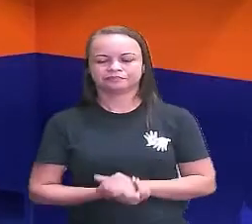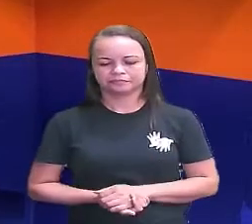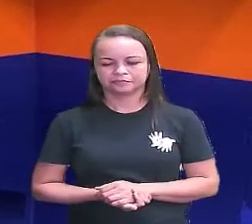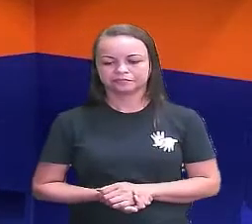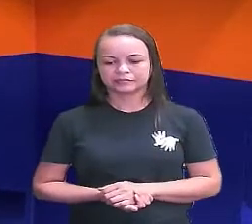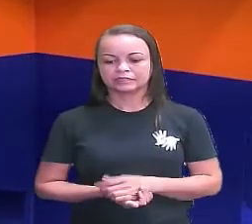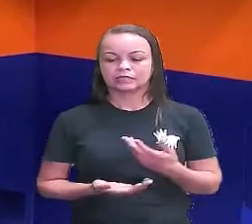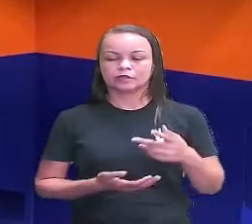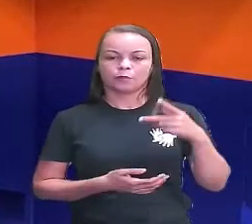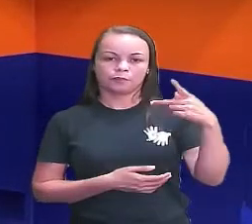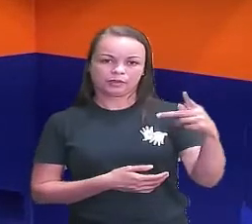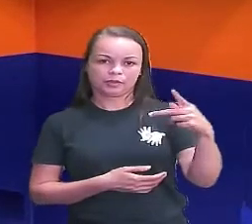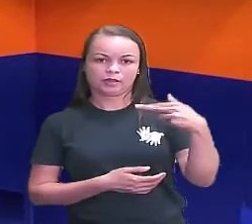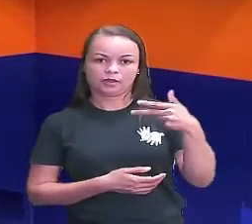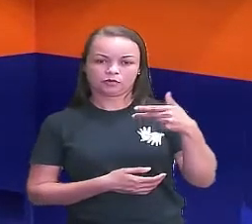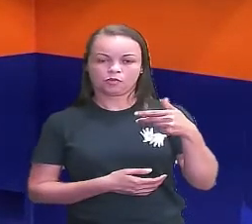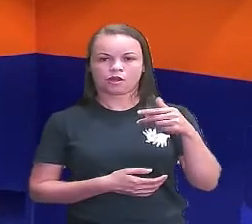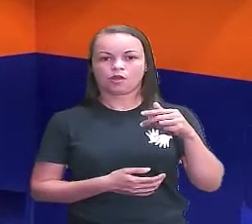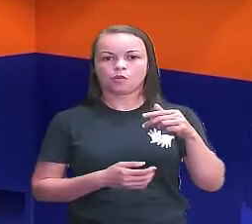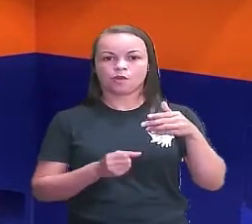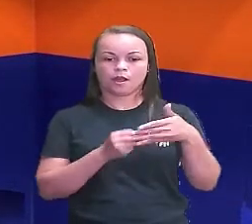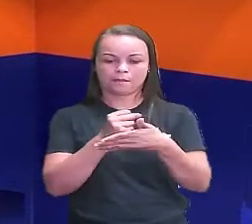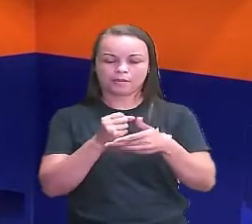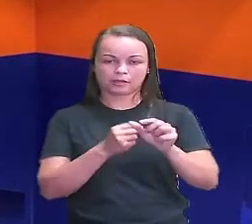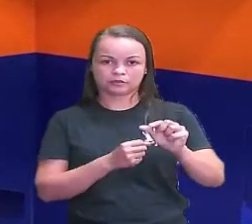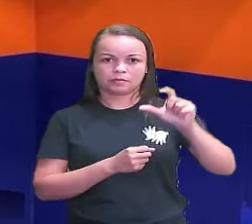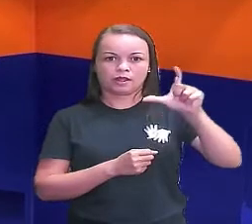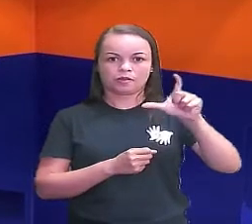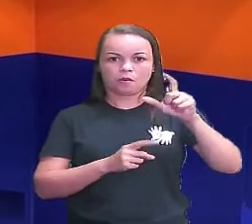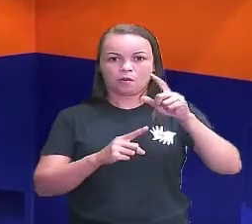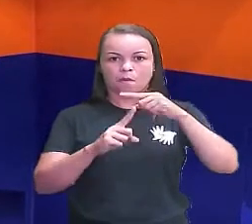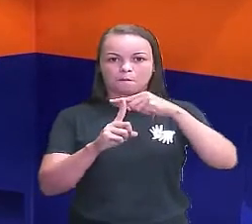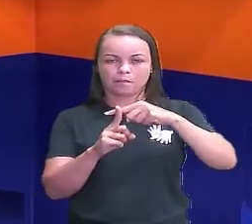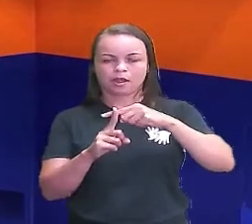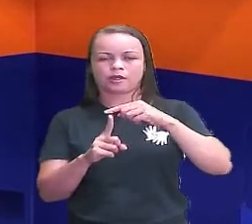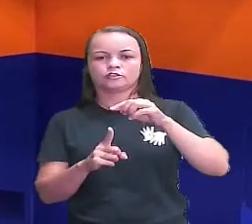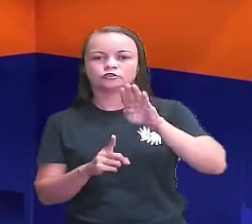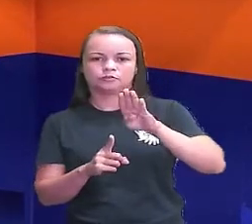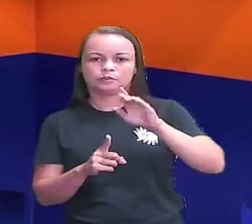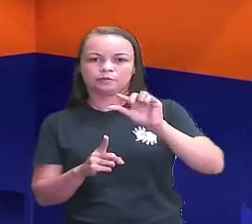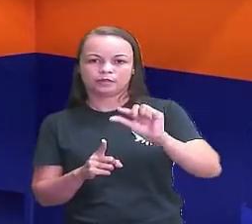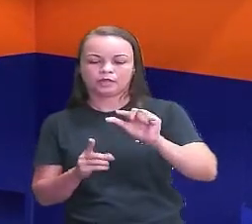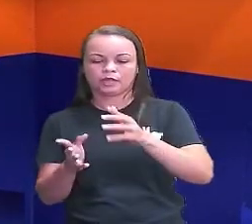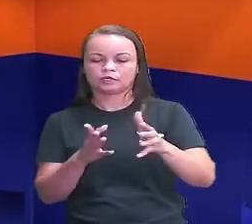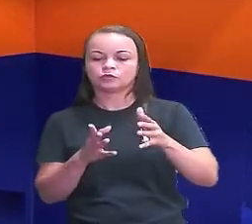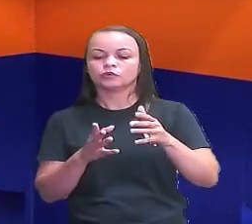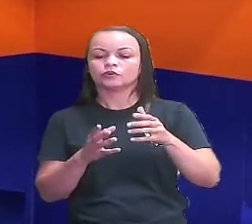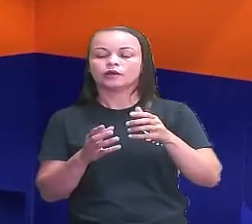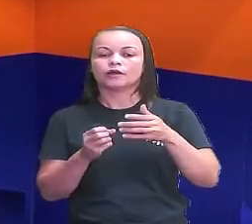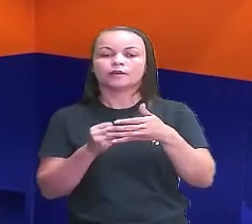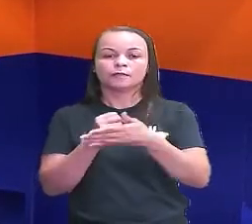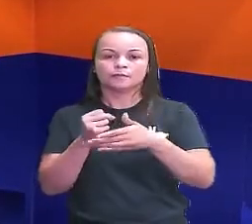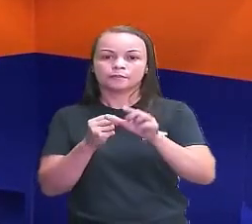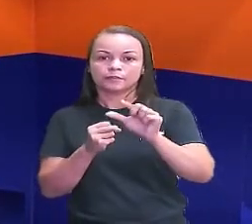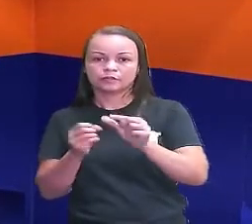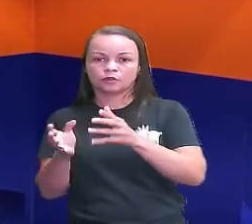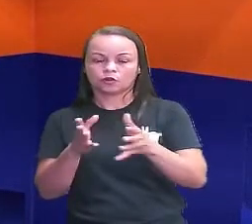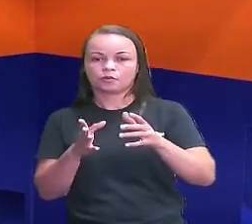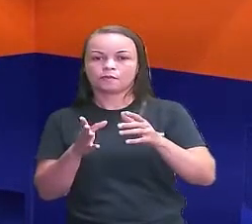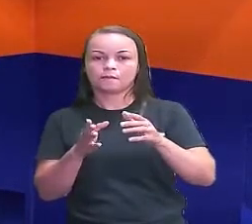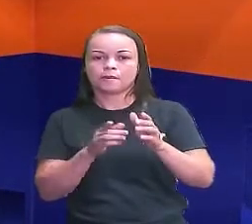P é igual a base maior mais base menor mais lado 1 e o lado